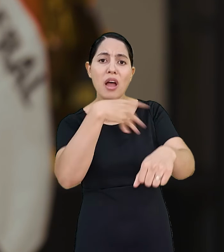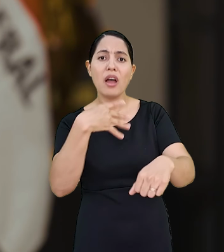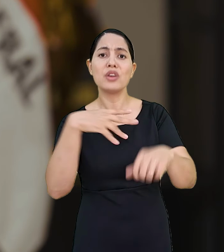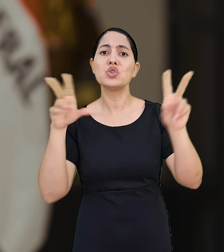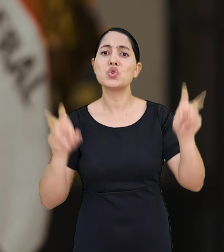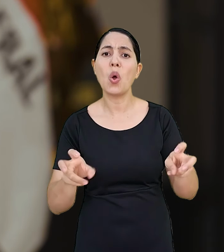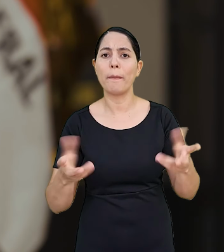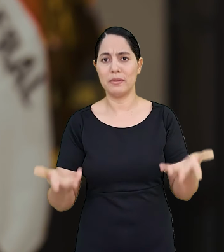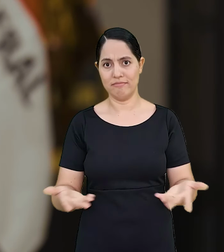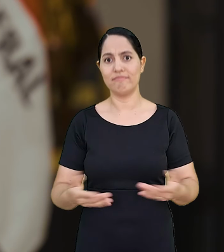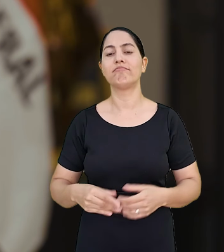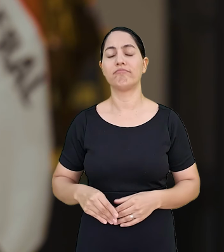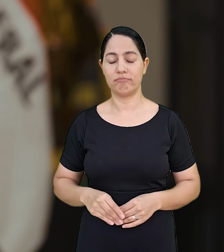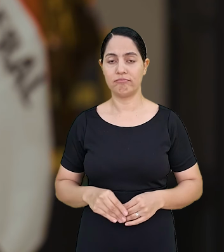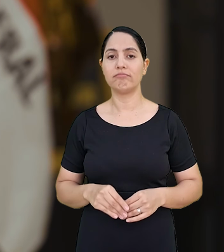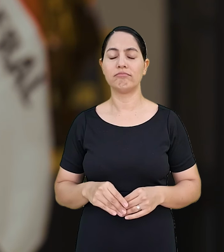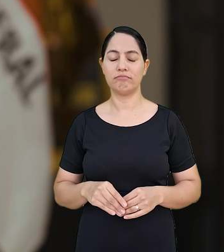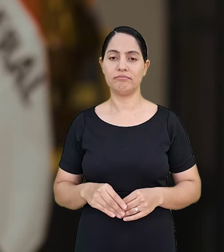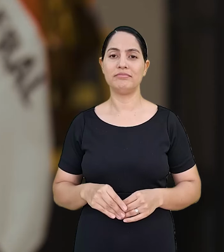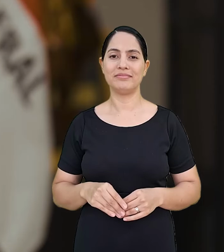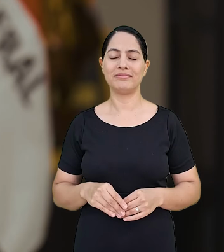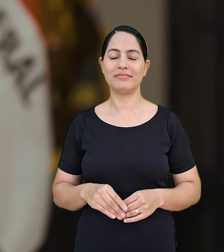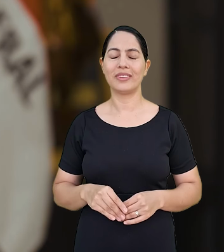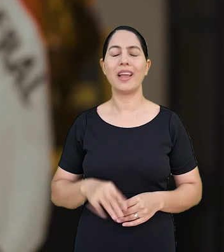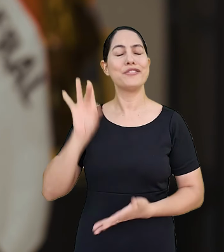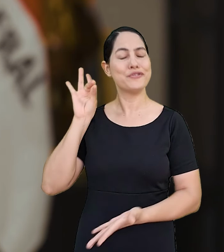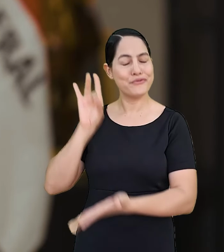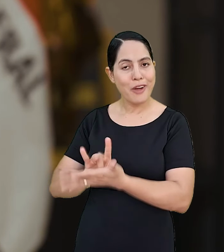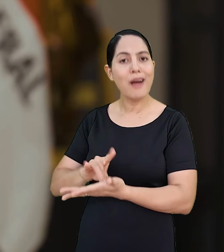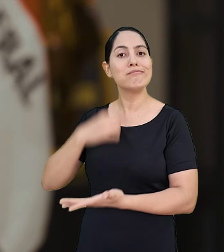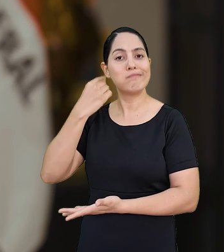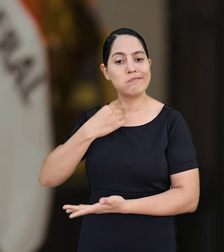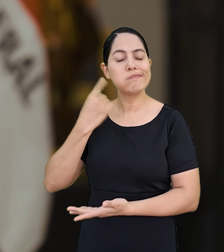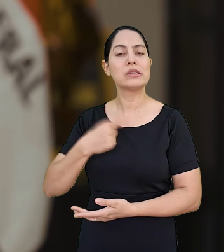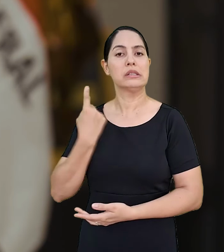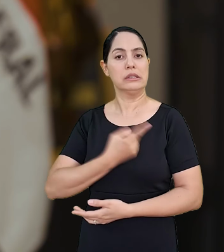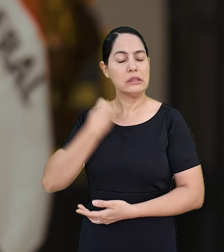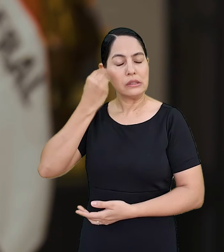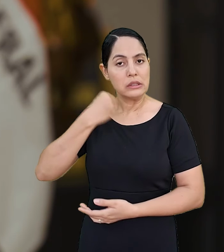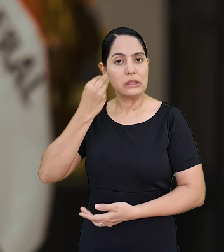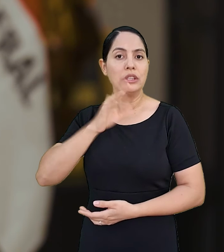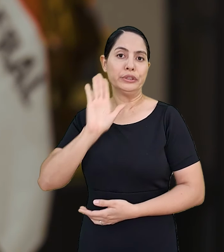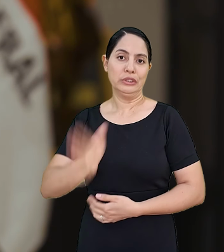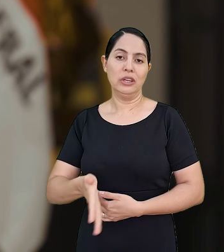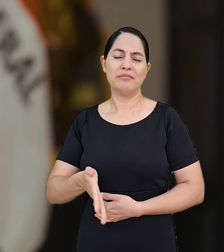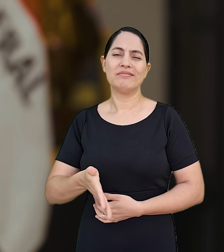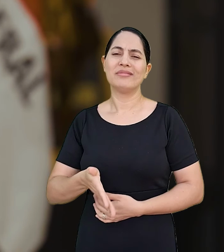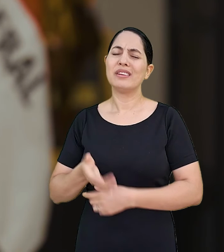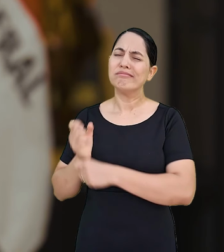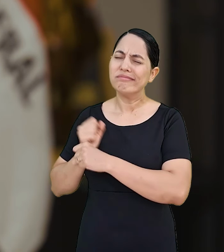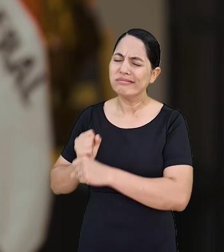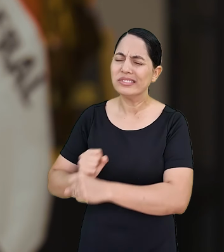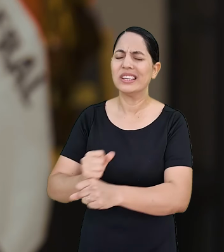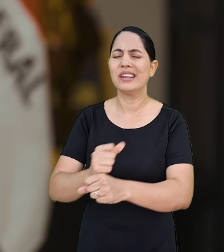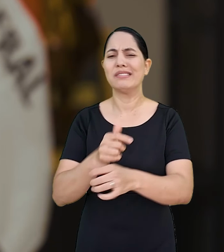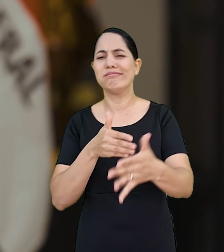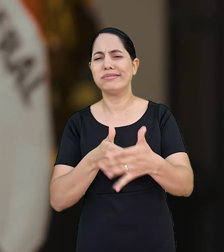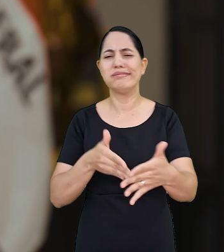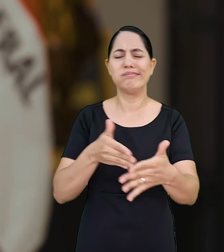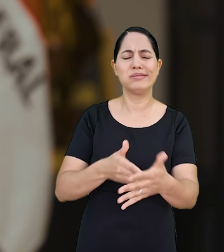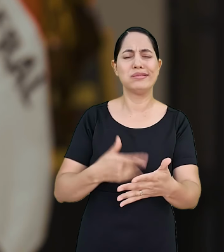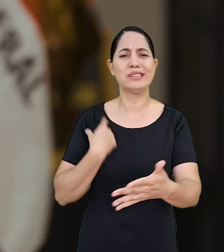a respeito? Isso é uma realidade na advocacia. Nós, infelizmente, passamos por muitas agruras. Somos